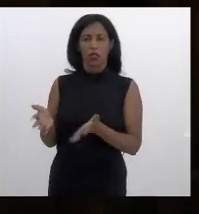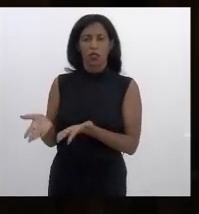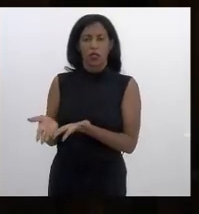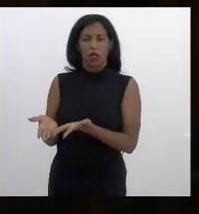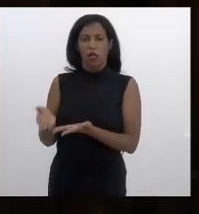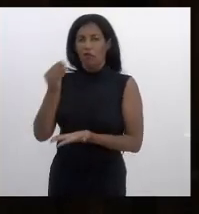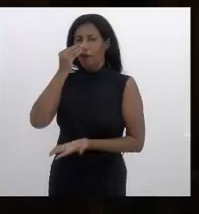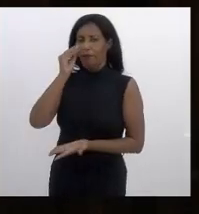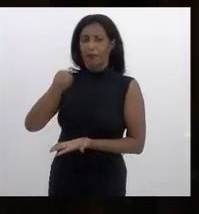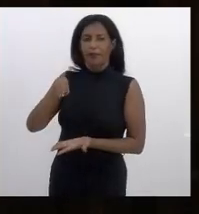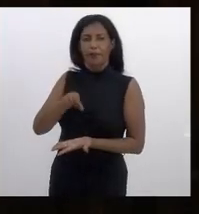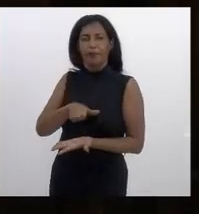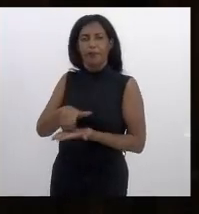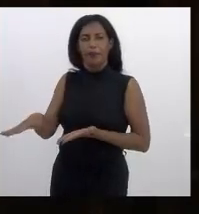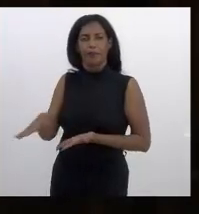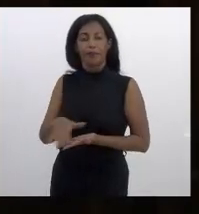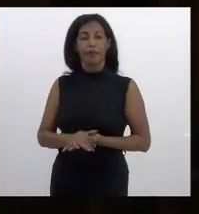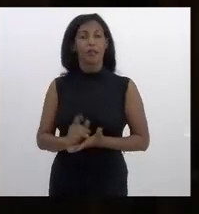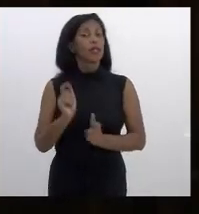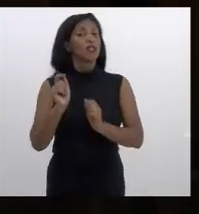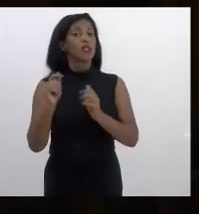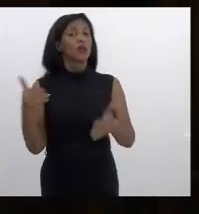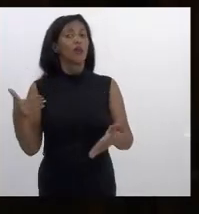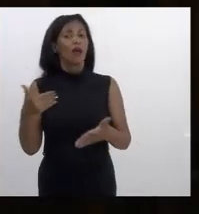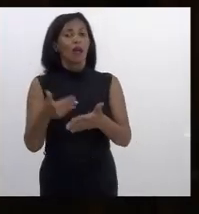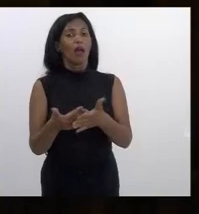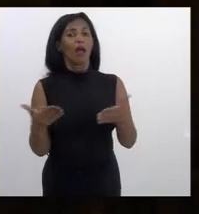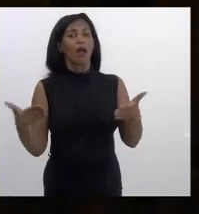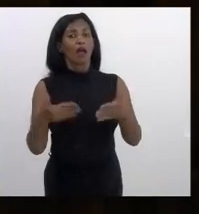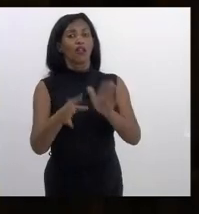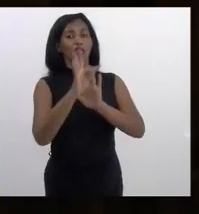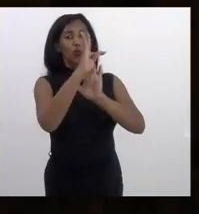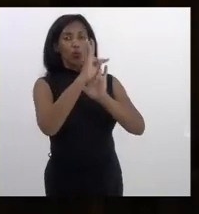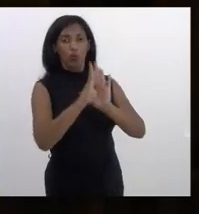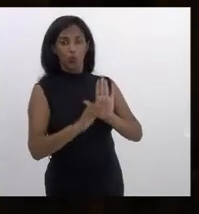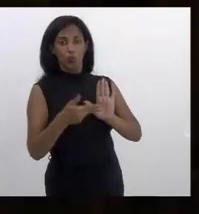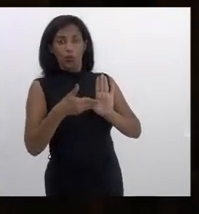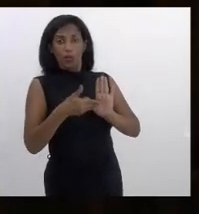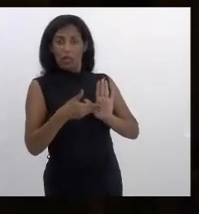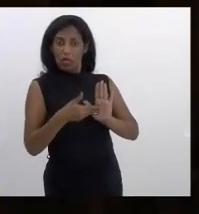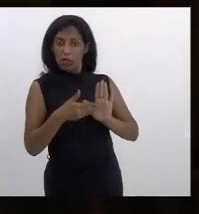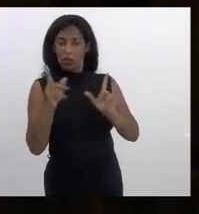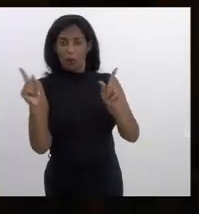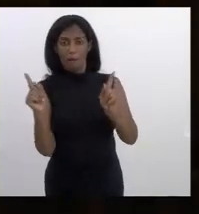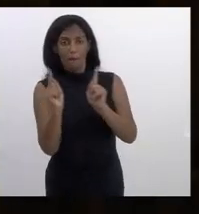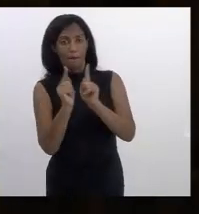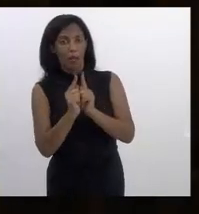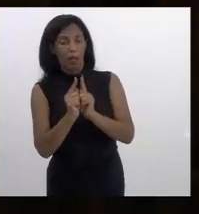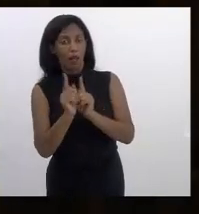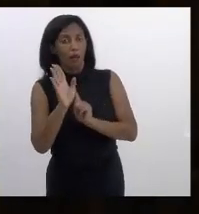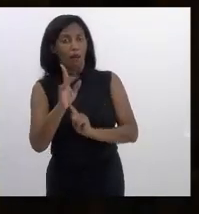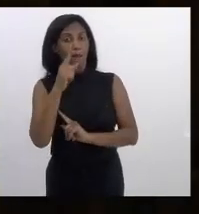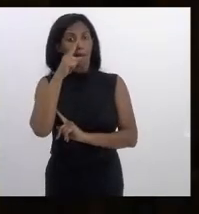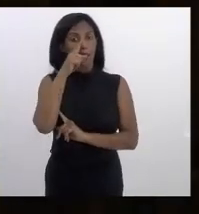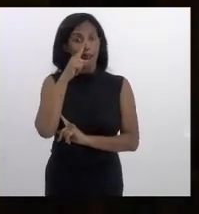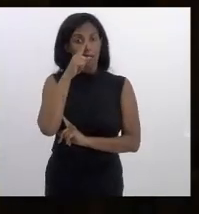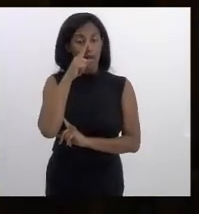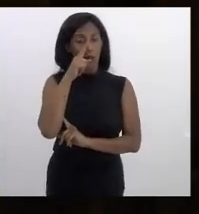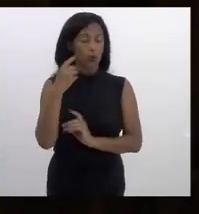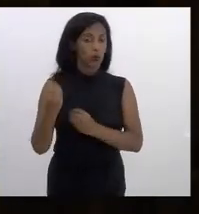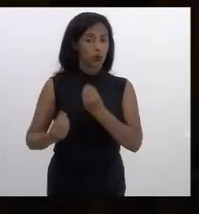ela foi ignorada E aí o que que chegou essa casa chegou um texto que apesar de curto ele é perigoso